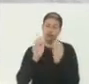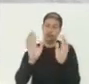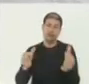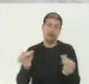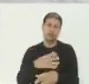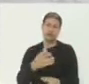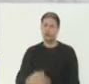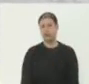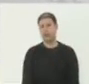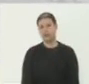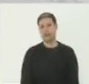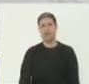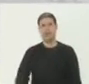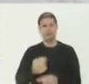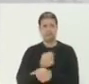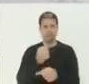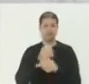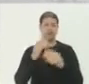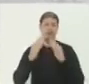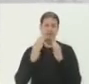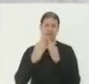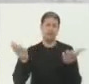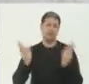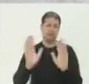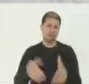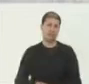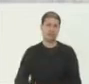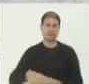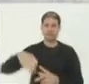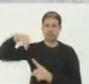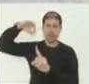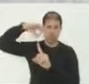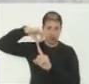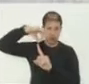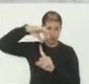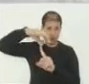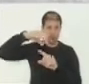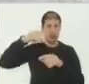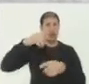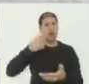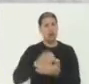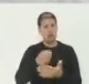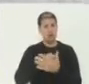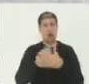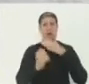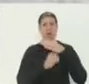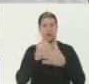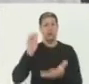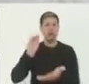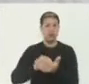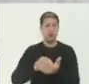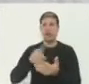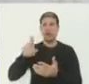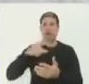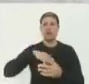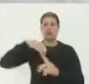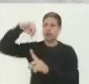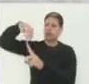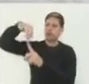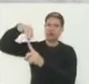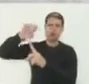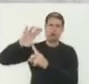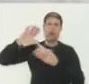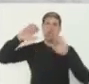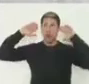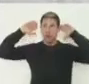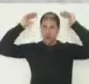com a construção das casas o ponto de ônibus é obrigação da empresa colocar mas o ponto de ônibus coberto com assento entendeu